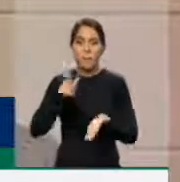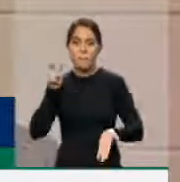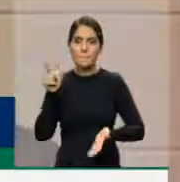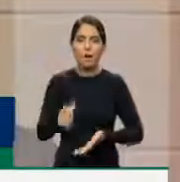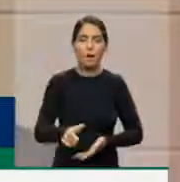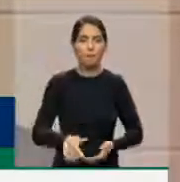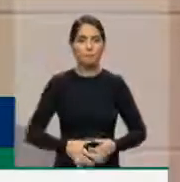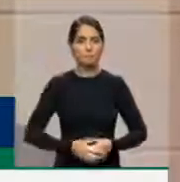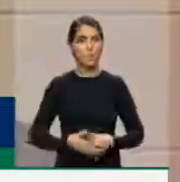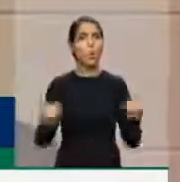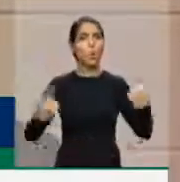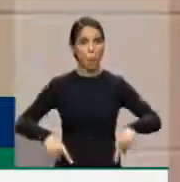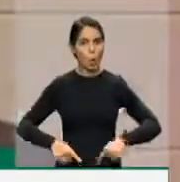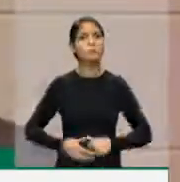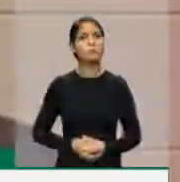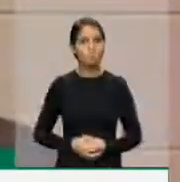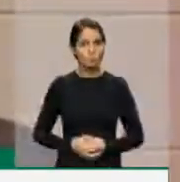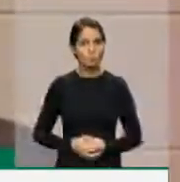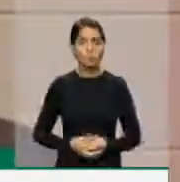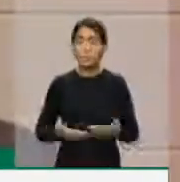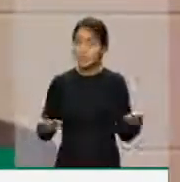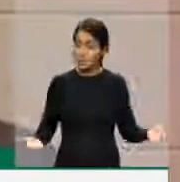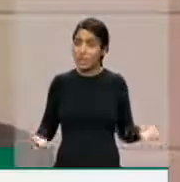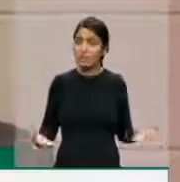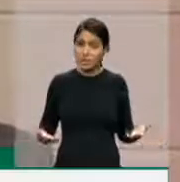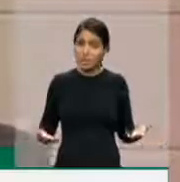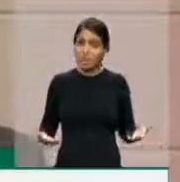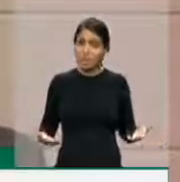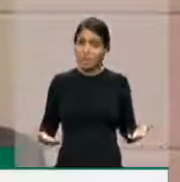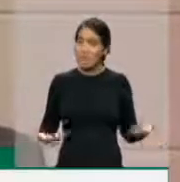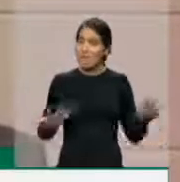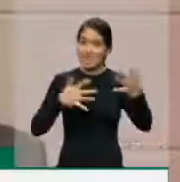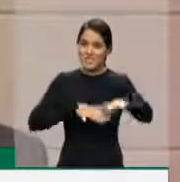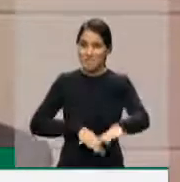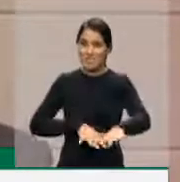regime autoritário, mas não conseguirá